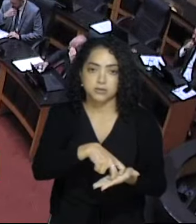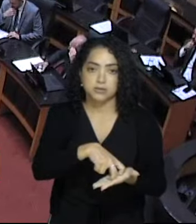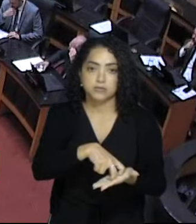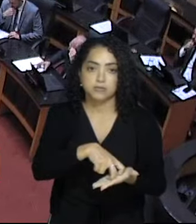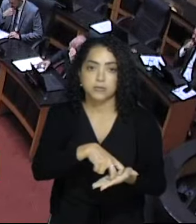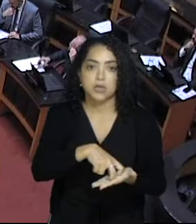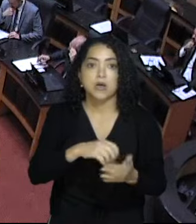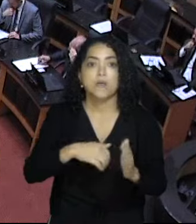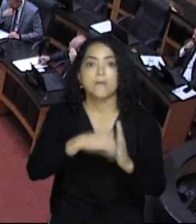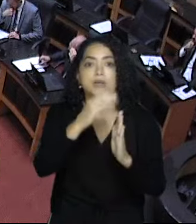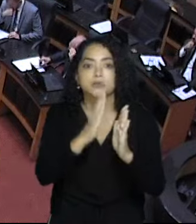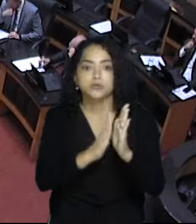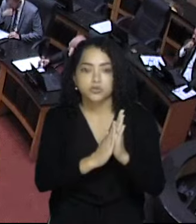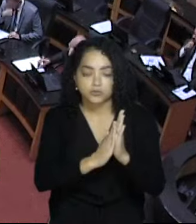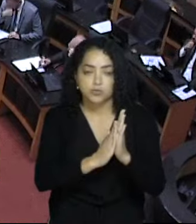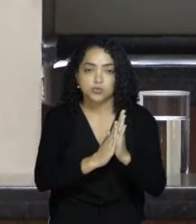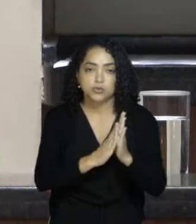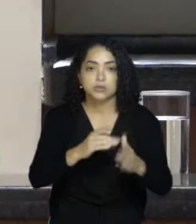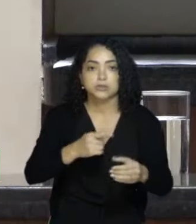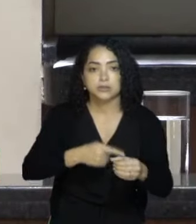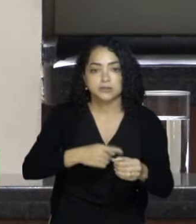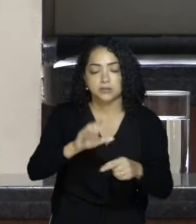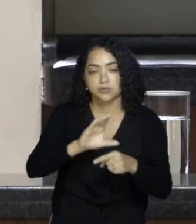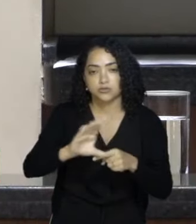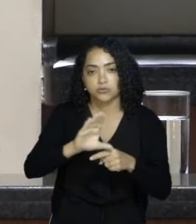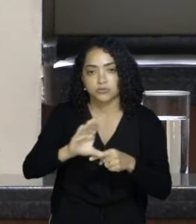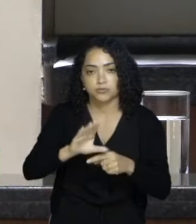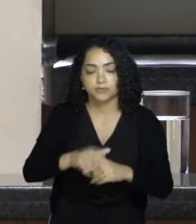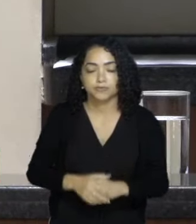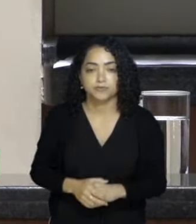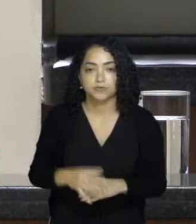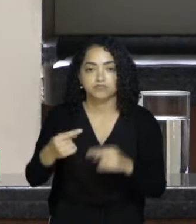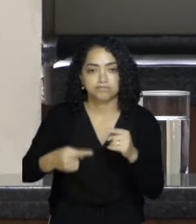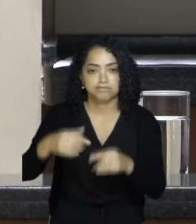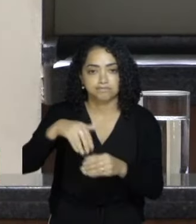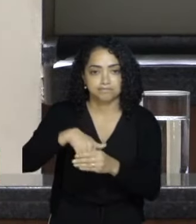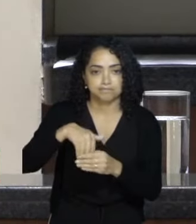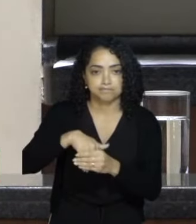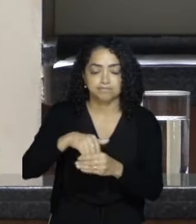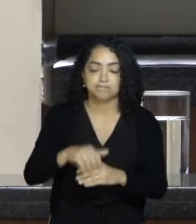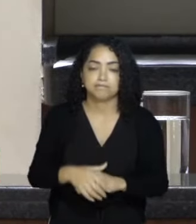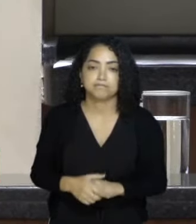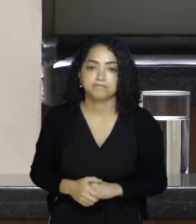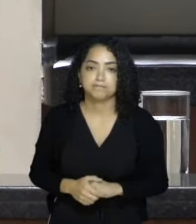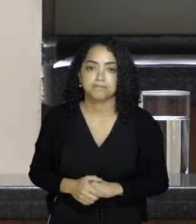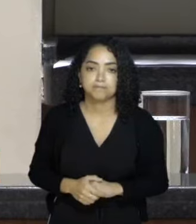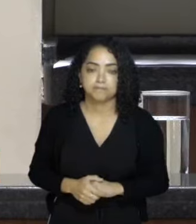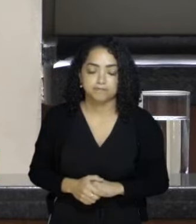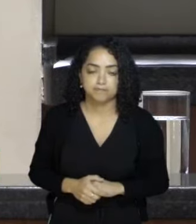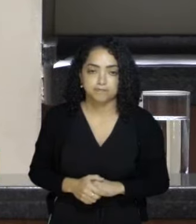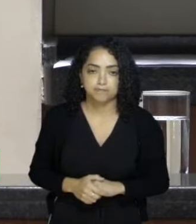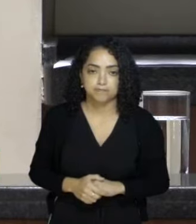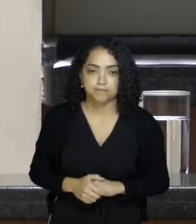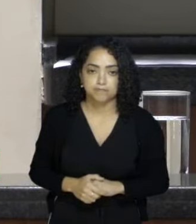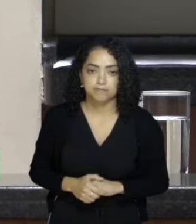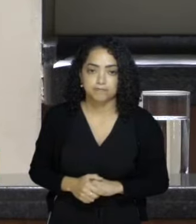de execução de penas de multa no município de Curitibanos, em discussão. Não havendo quem queira discutir, em votação. Deputados que aprovam, permaneçam como se